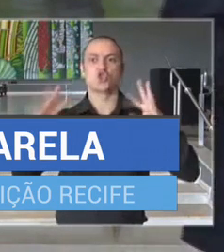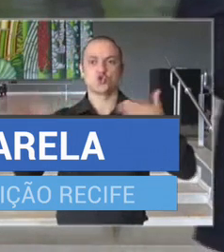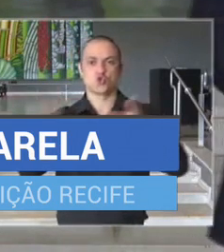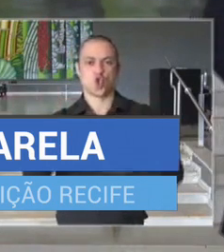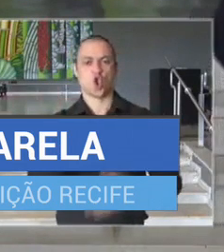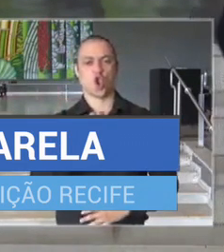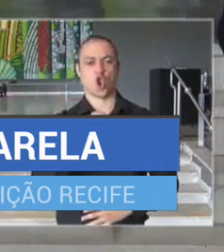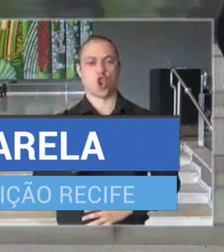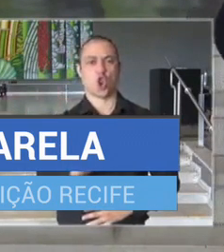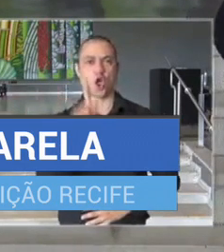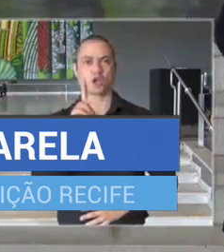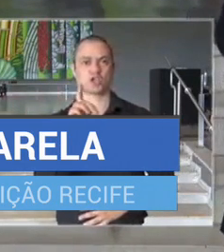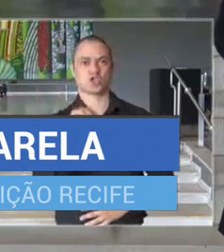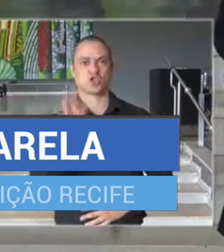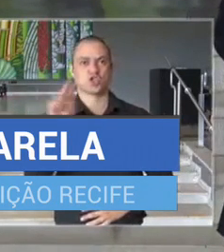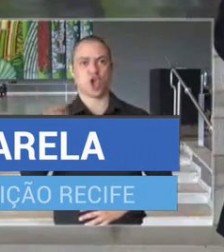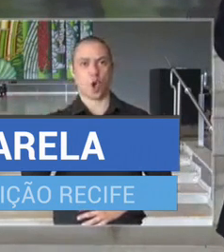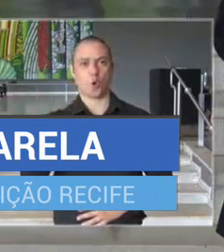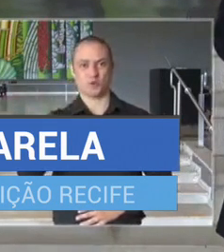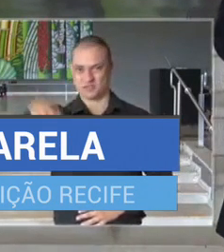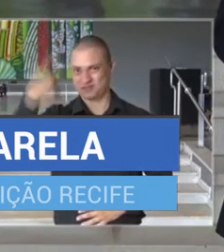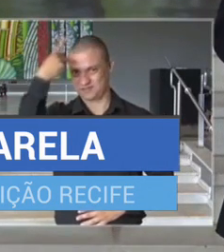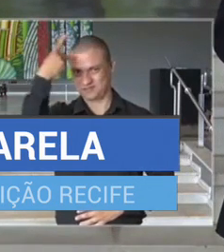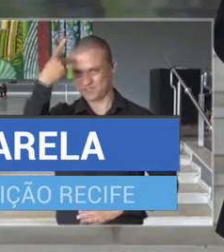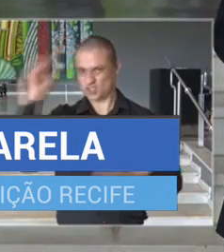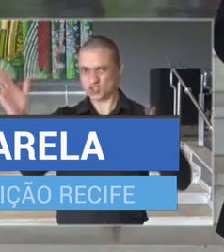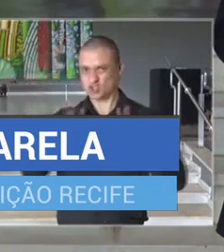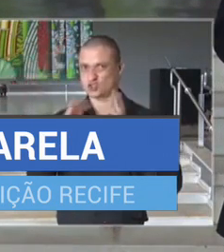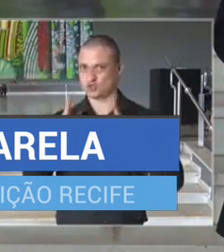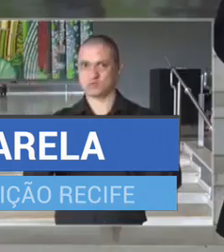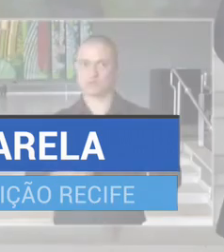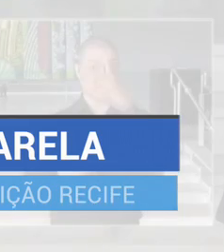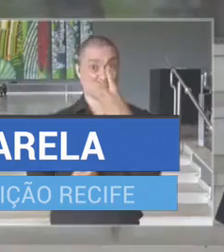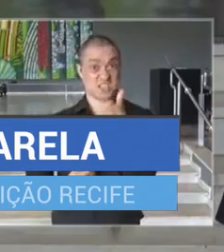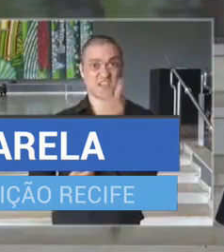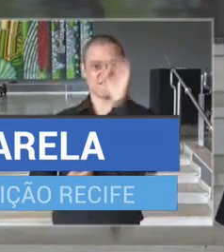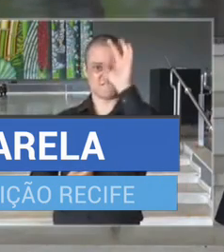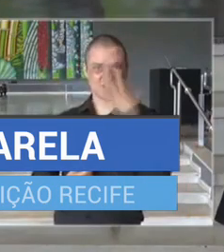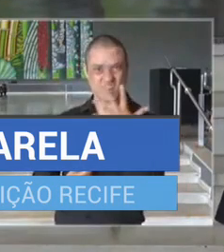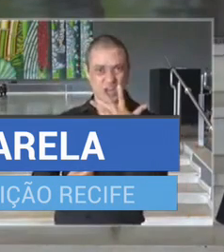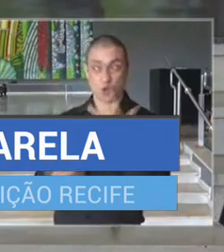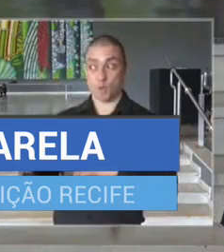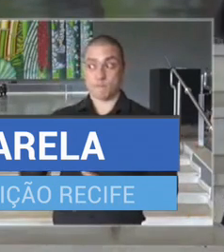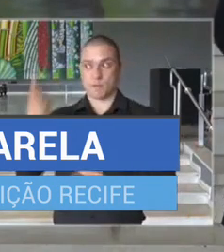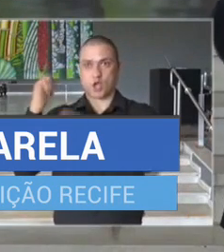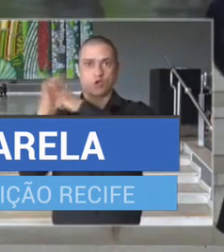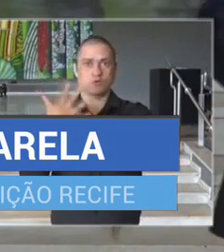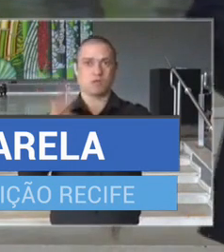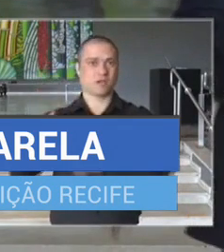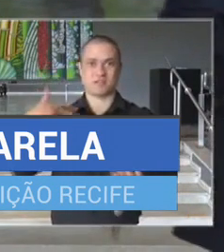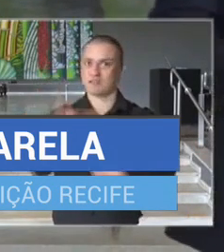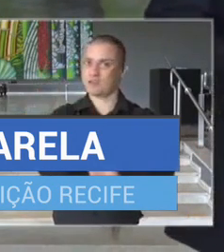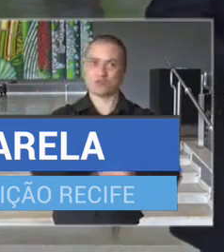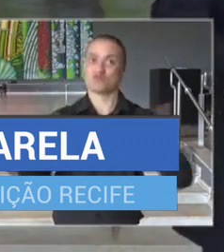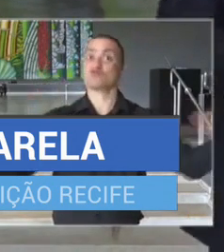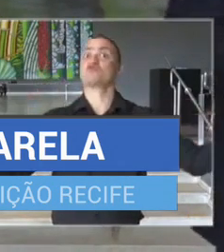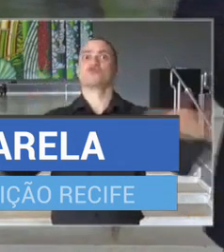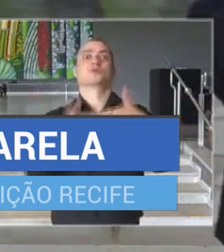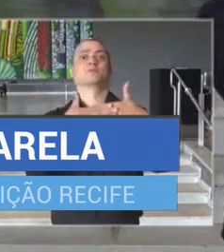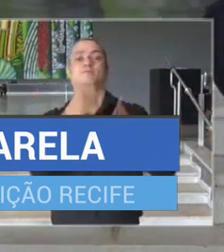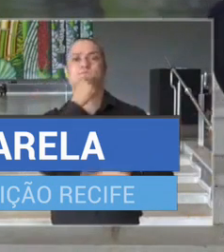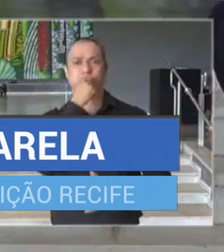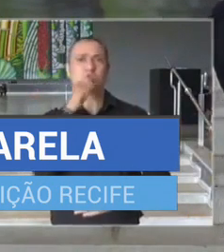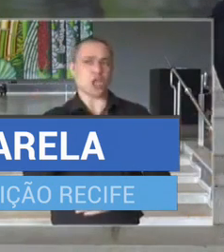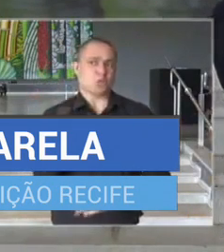Down o utilizamos o mecanismo de lock Down durante todos esses meses e entendemos que embora sejam